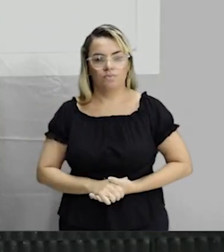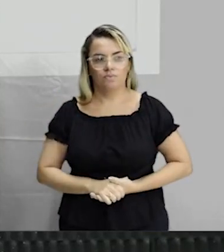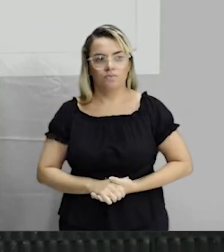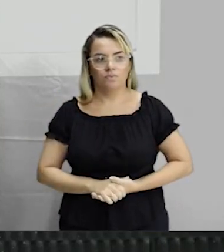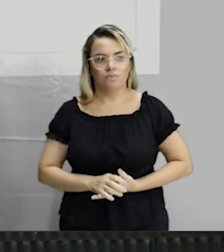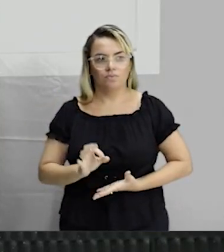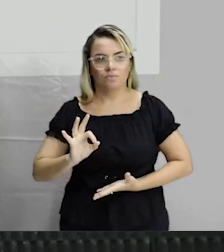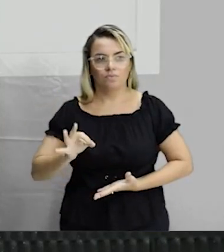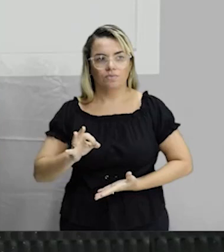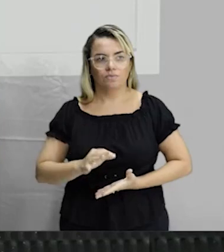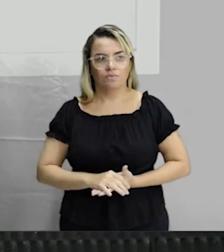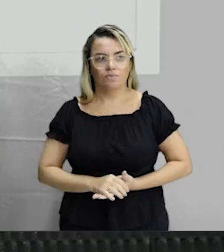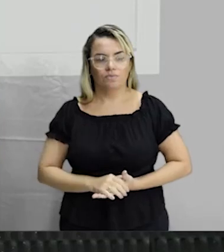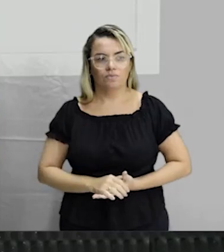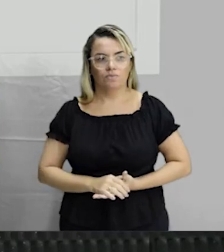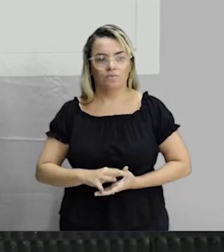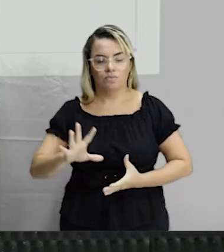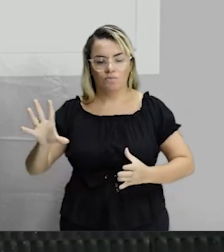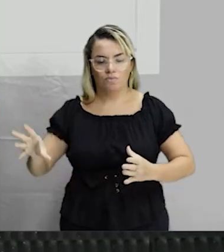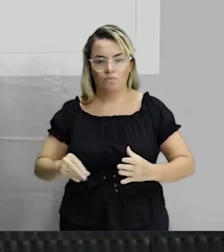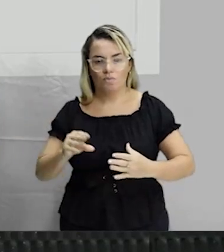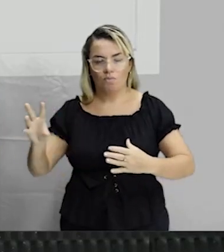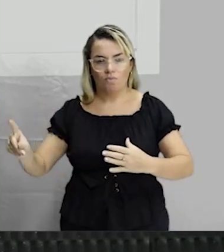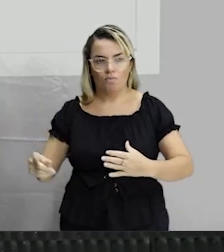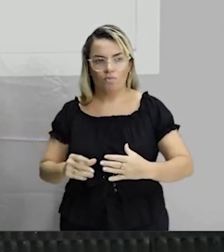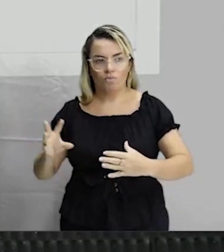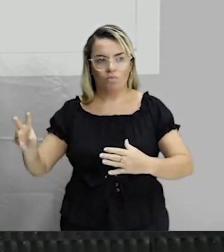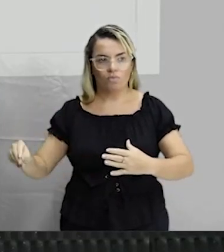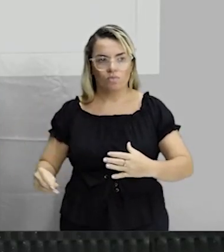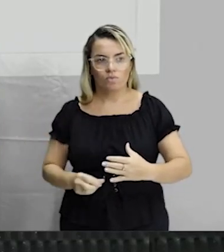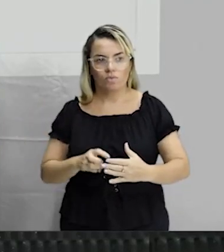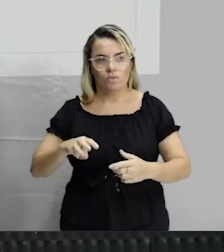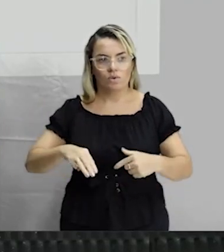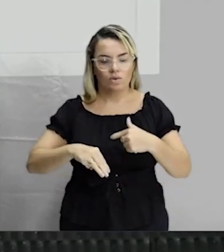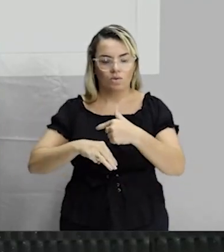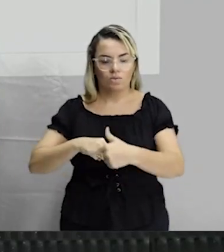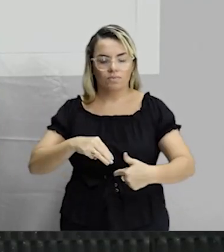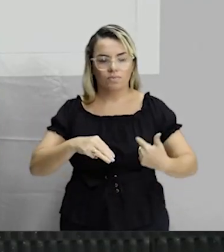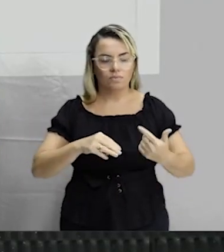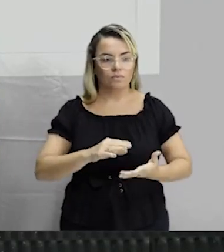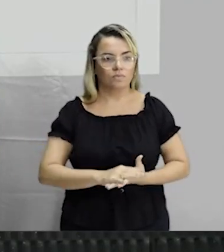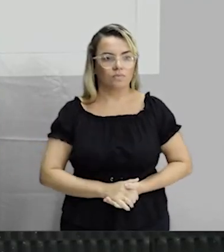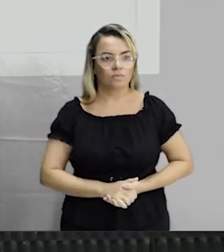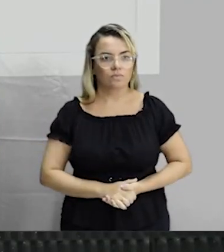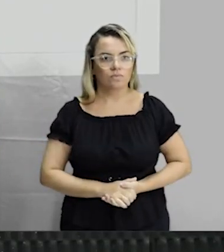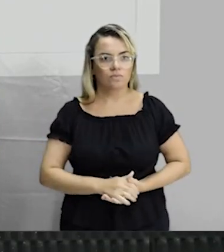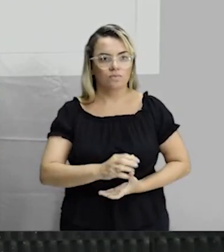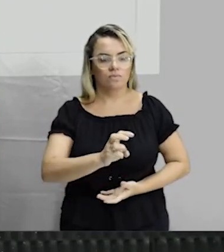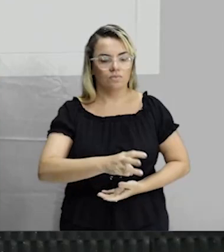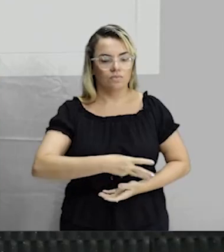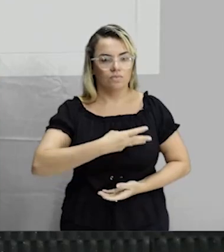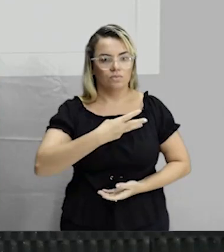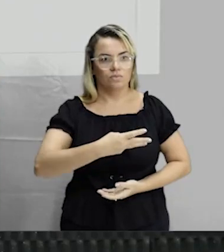certo? Gere um montante. O montante aqui de R$